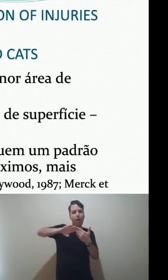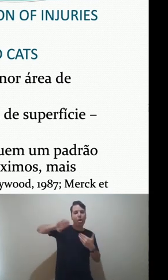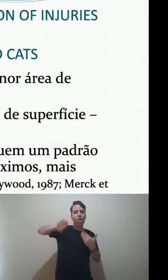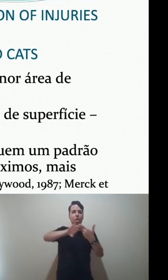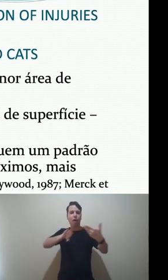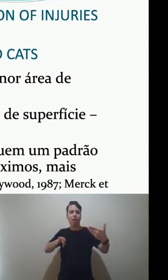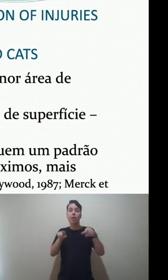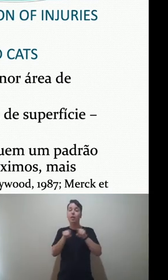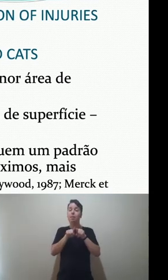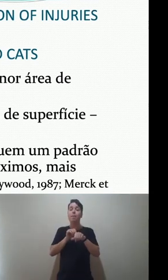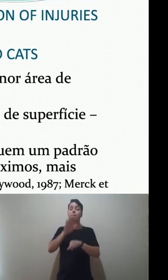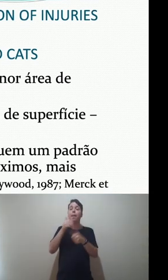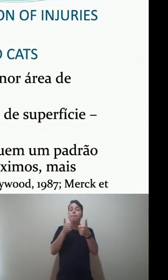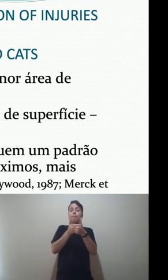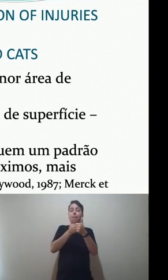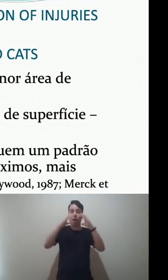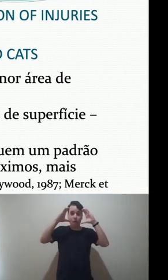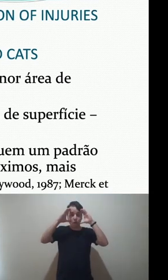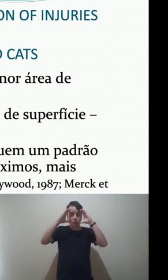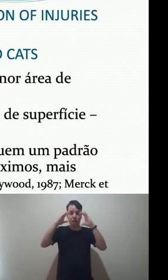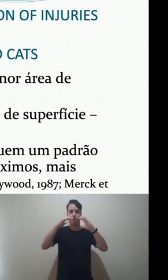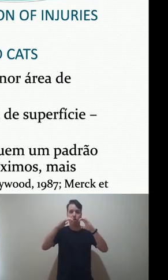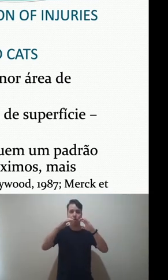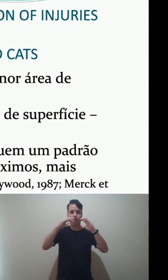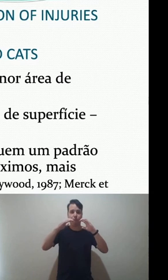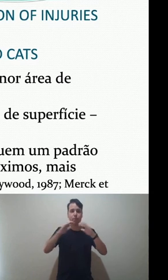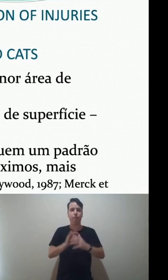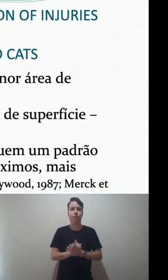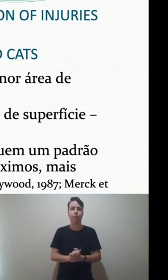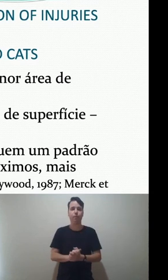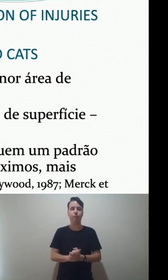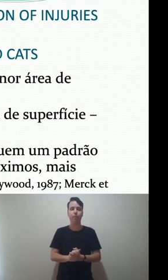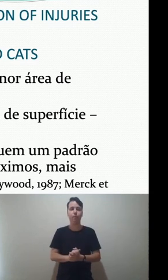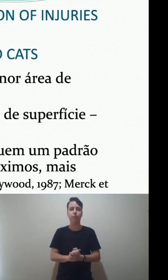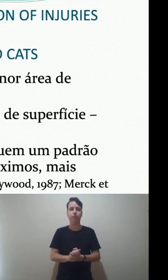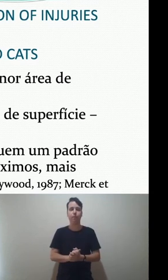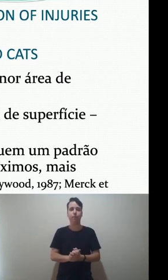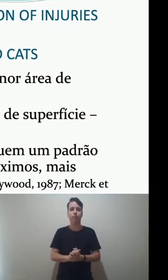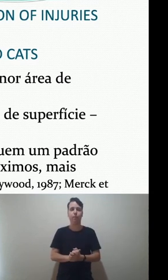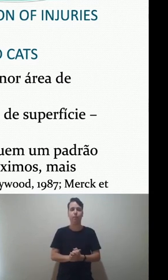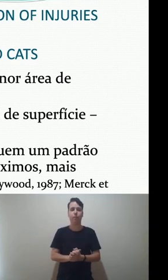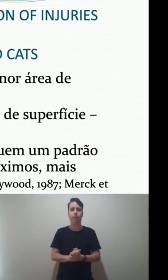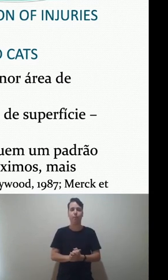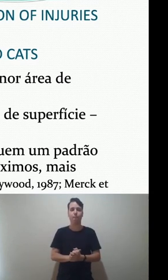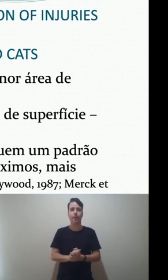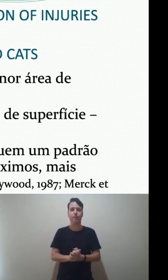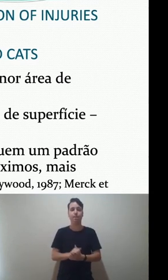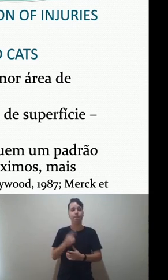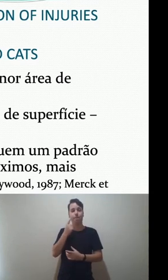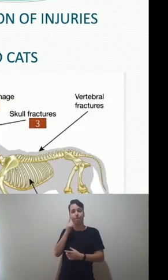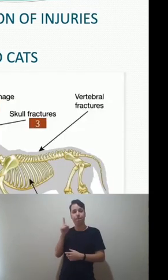e geralmente elas são mais craniais, enquanto no acidente veicular elas são mais